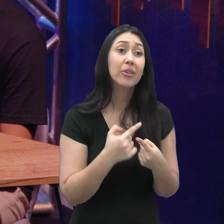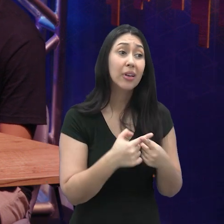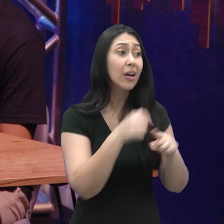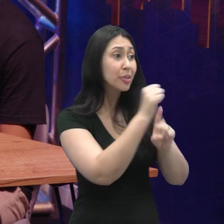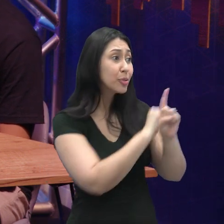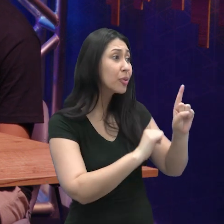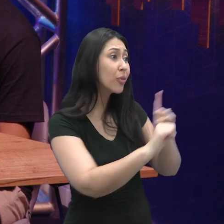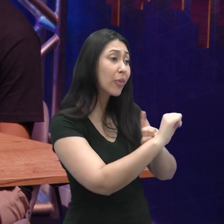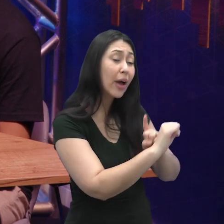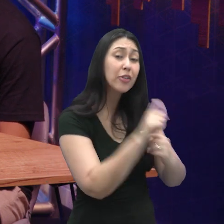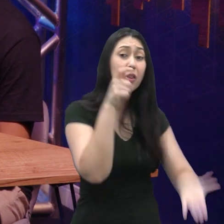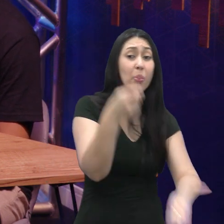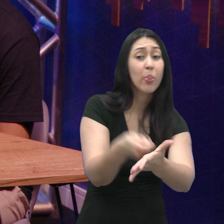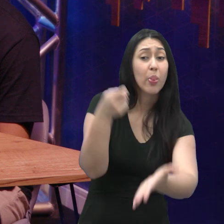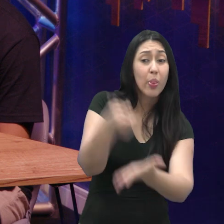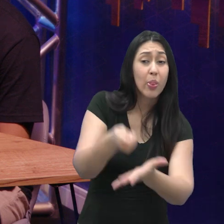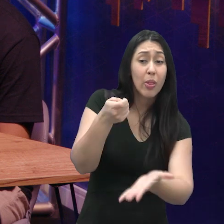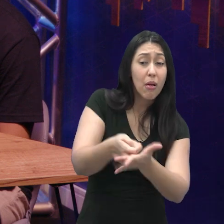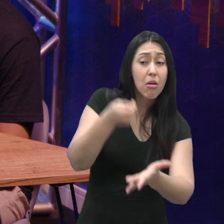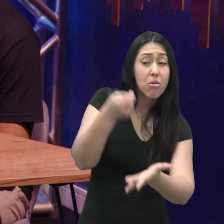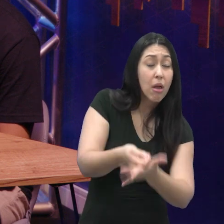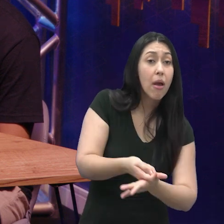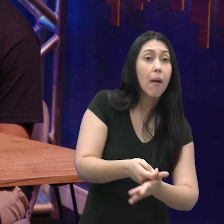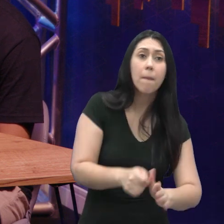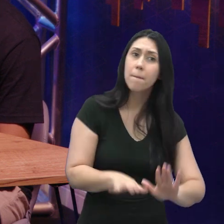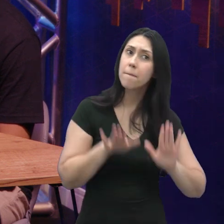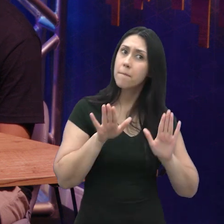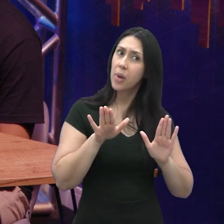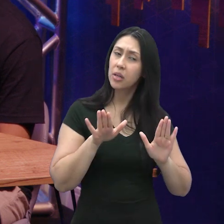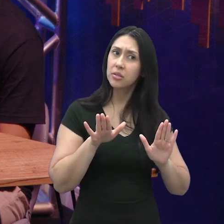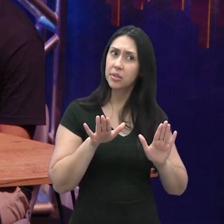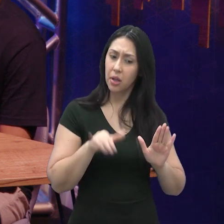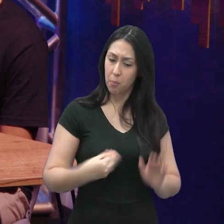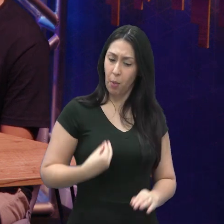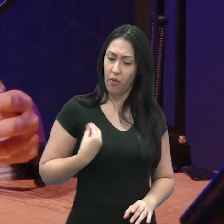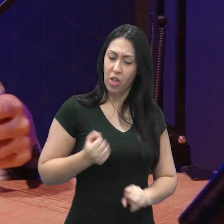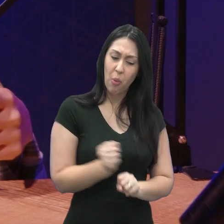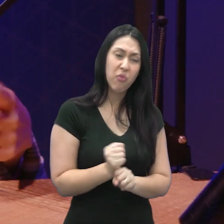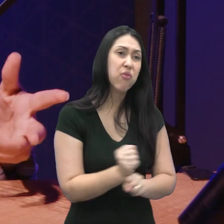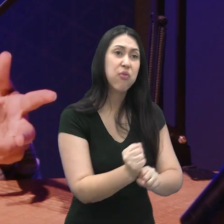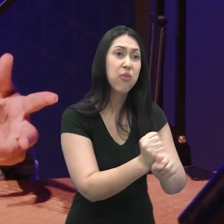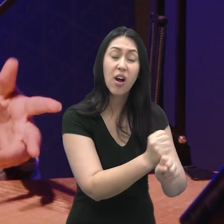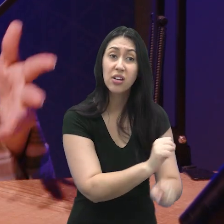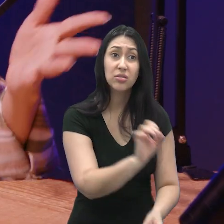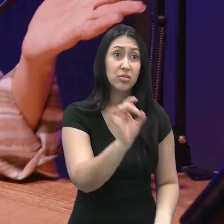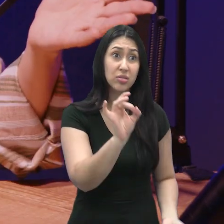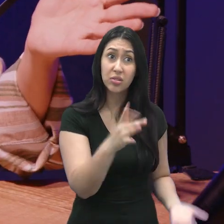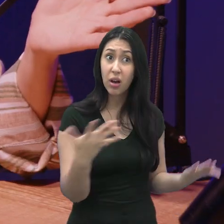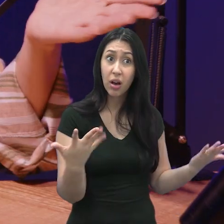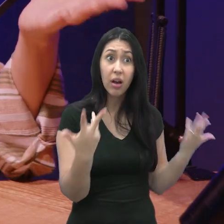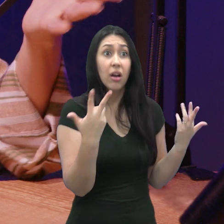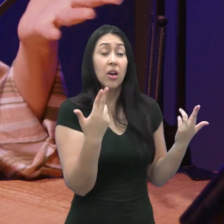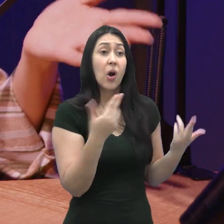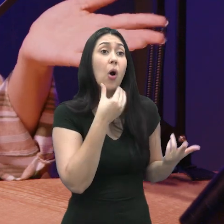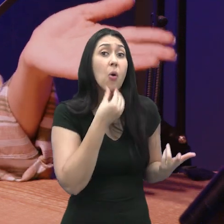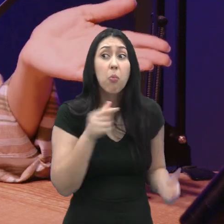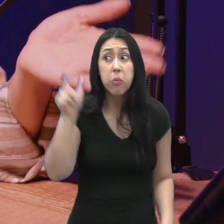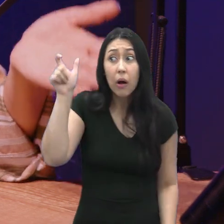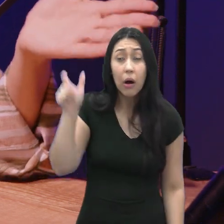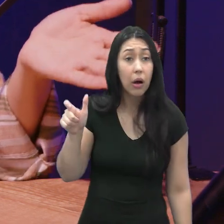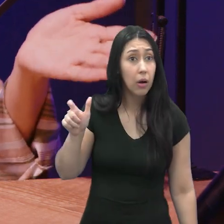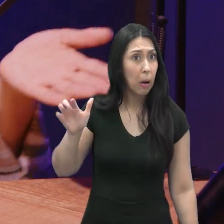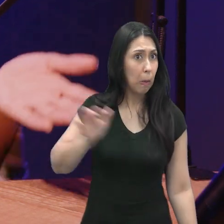produto da sociedade, né, que ela vive. Mas você querer ter mais dias só por ter mais dias, igual o Brian,